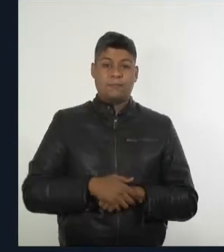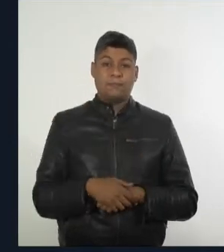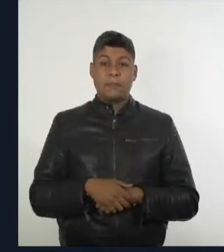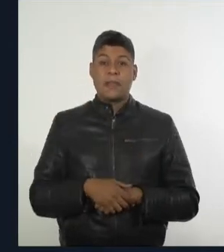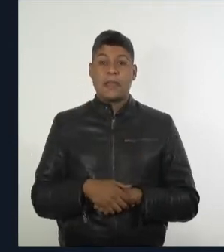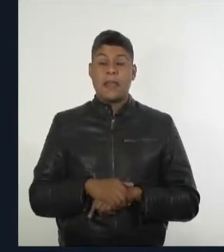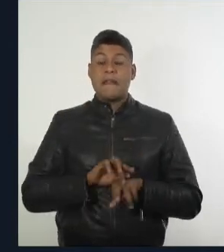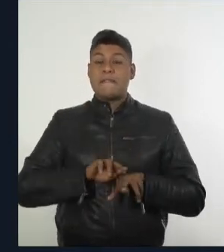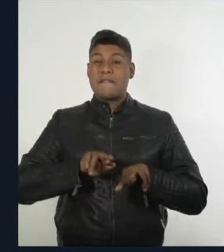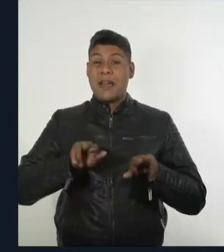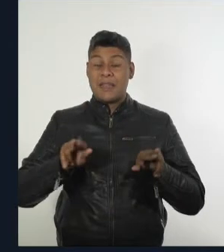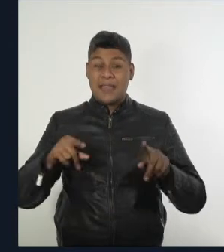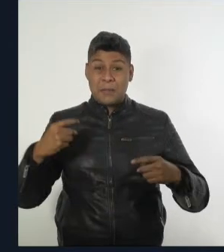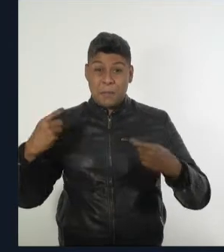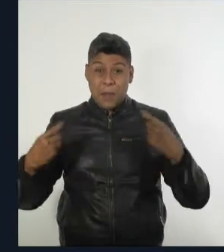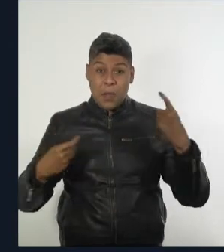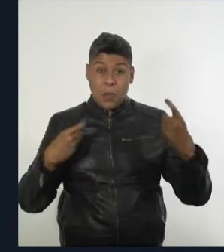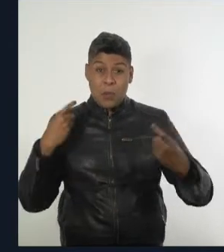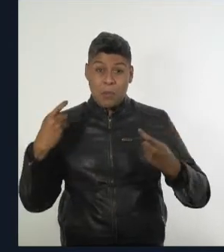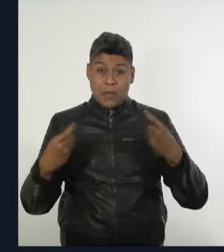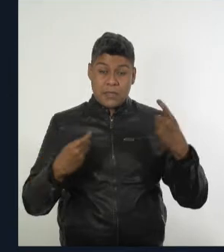de preocupação,